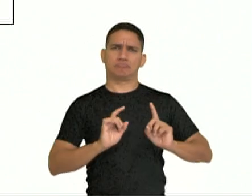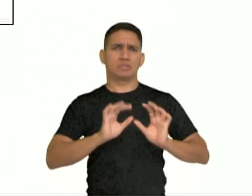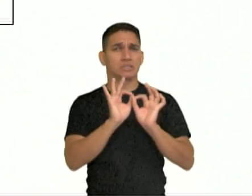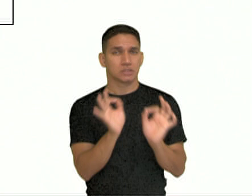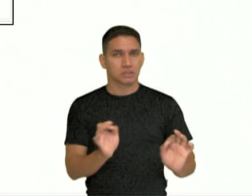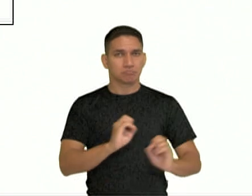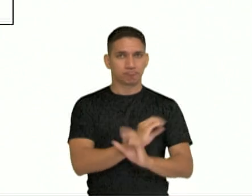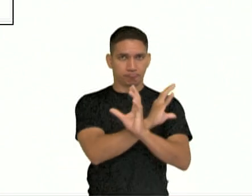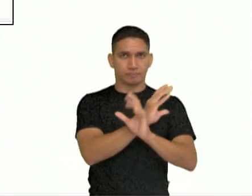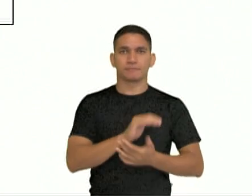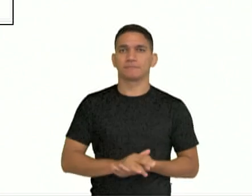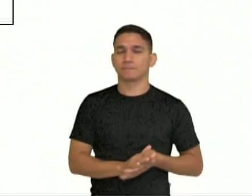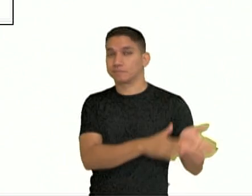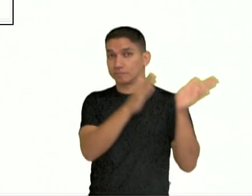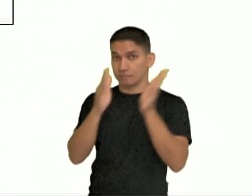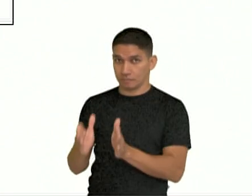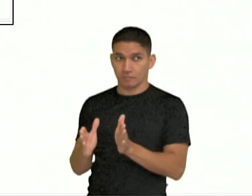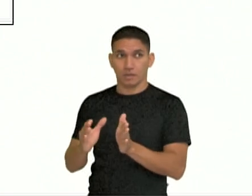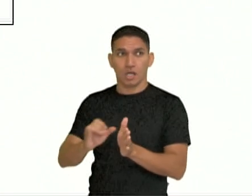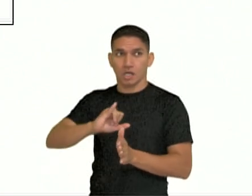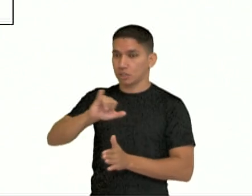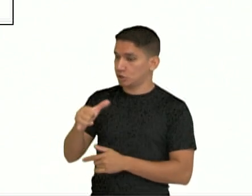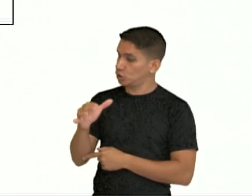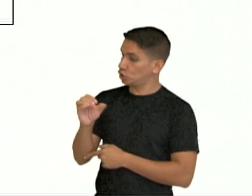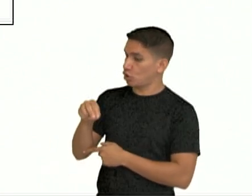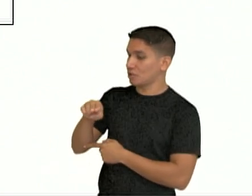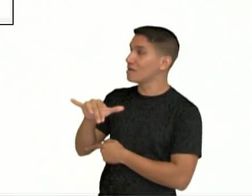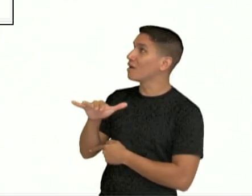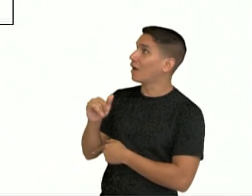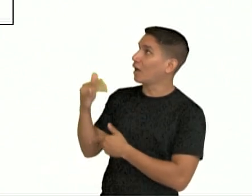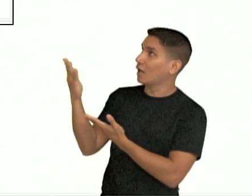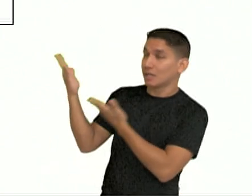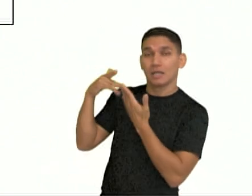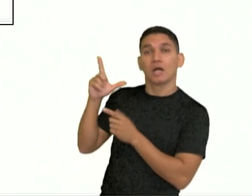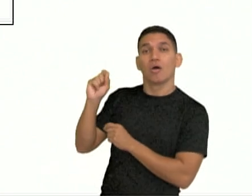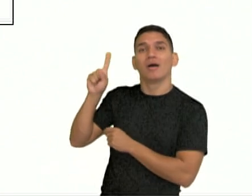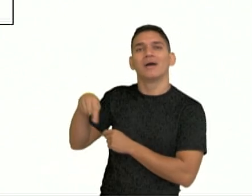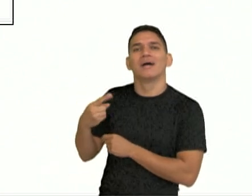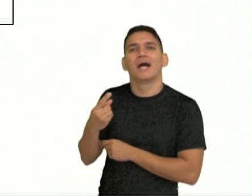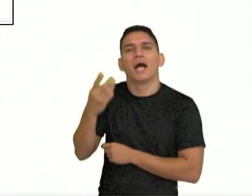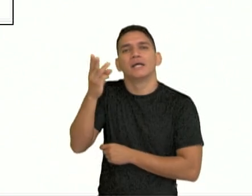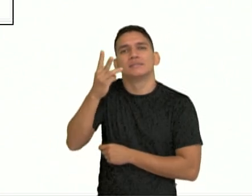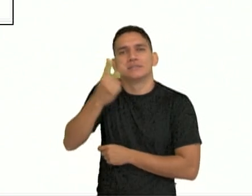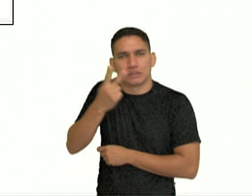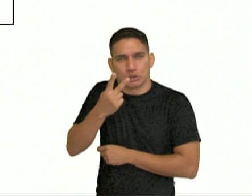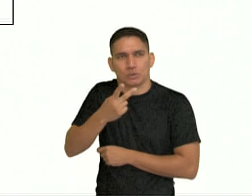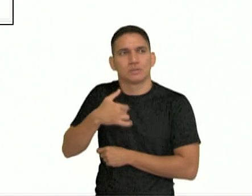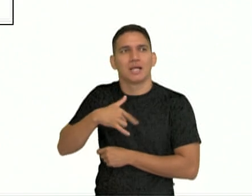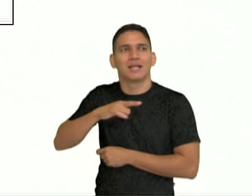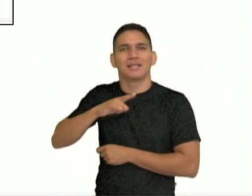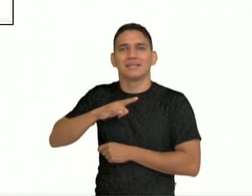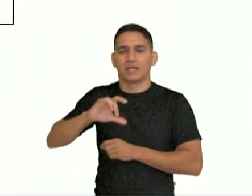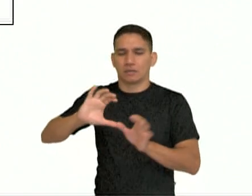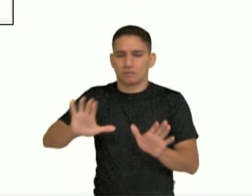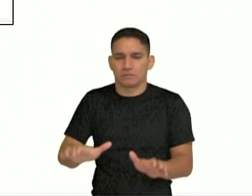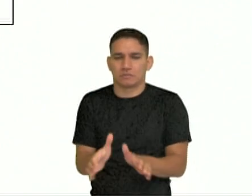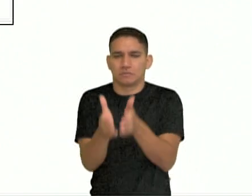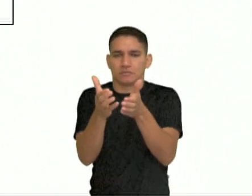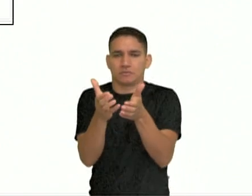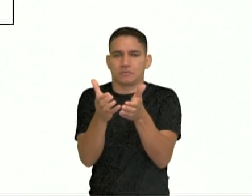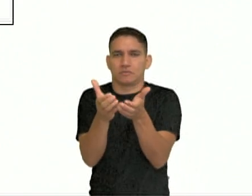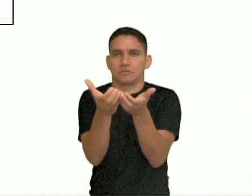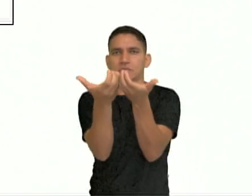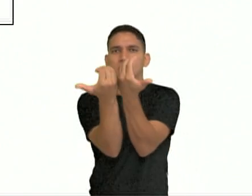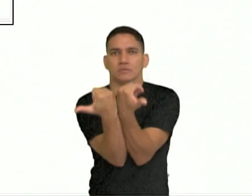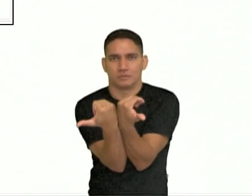espartano. Daí nós temos o modelo da coluna jônica. Essa coluna jônica, ela vai ter esse arredondamento no seu topo, já